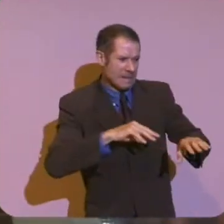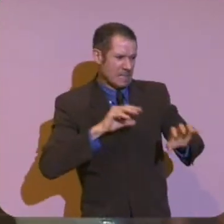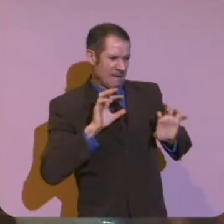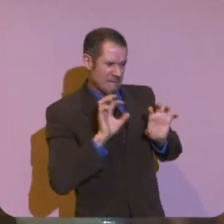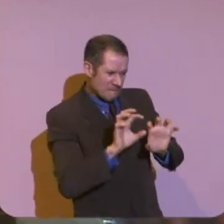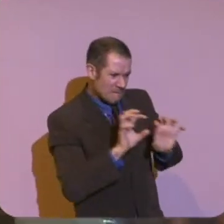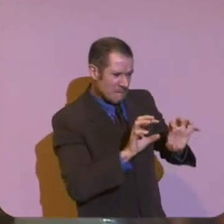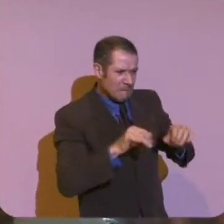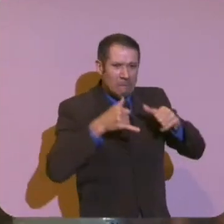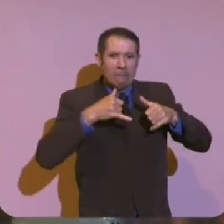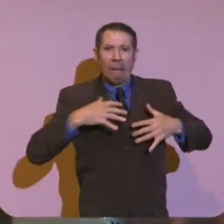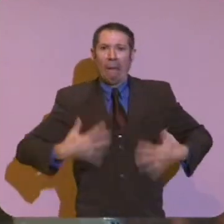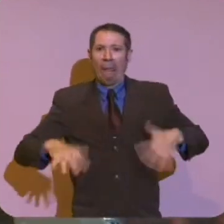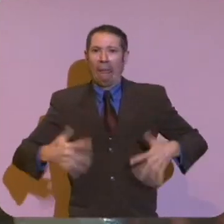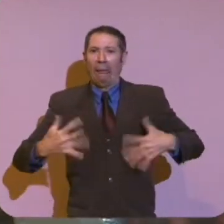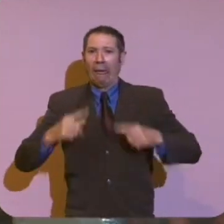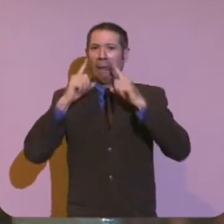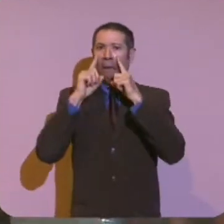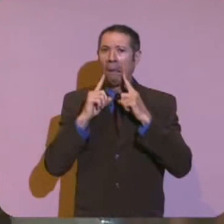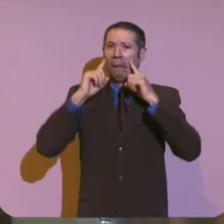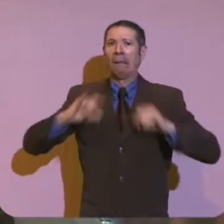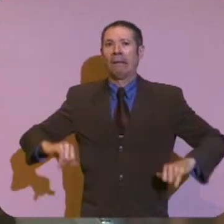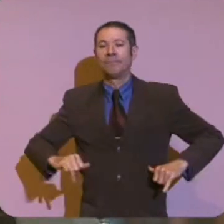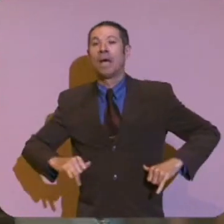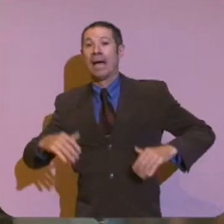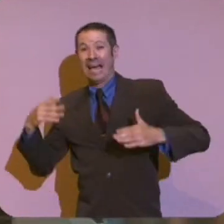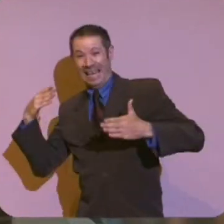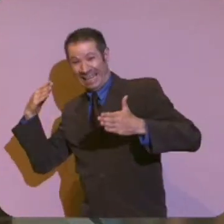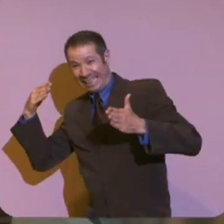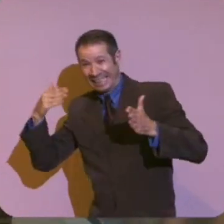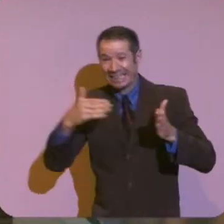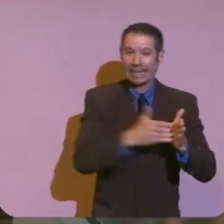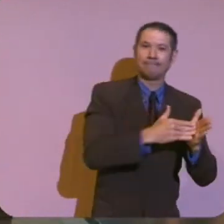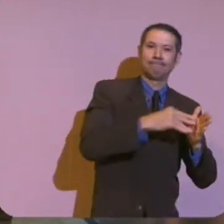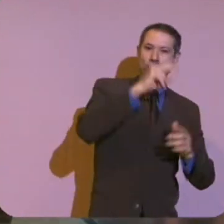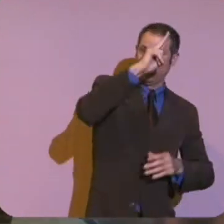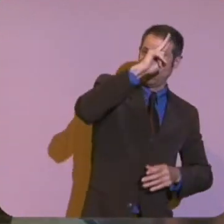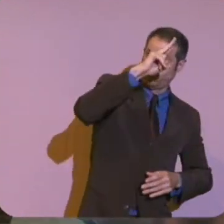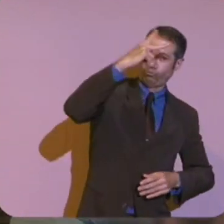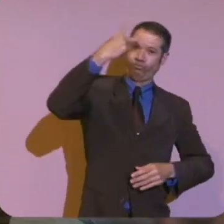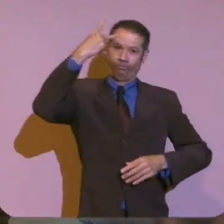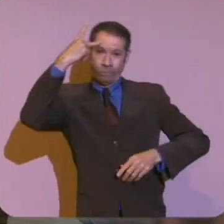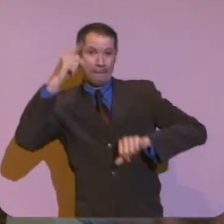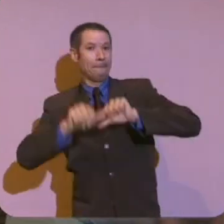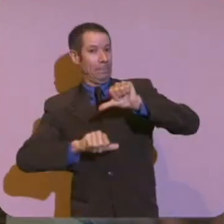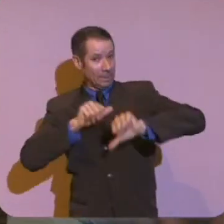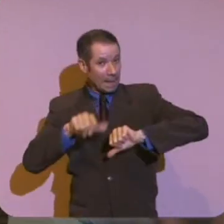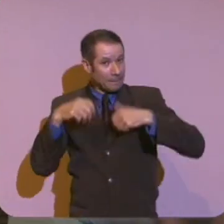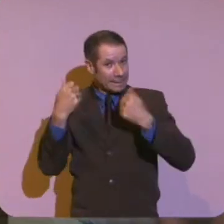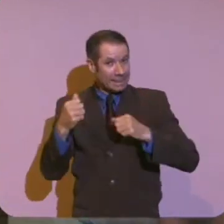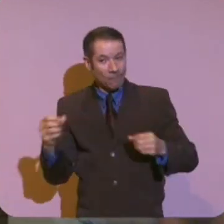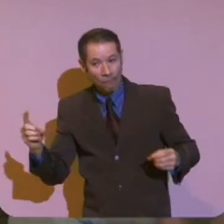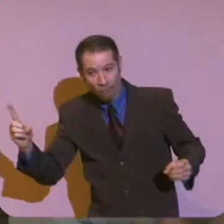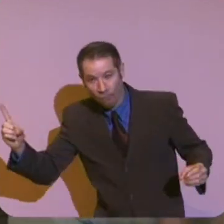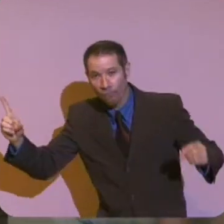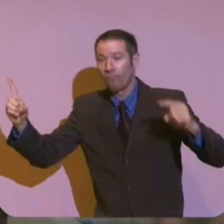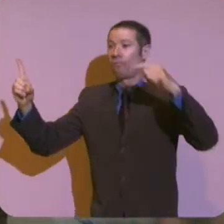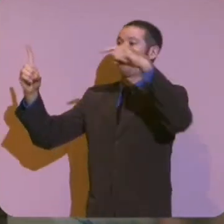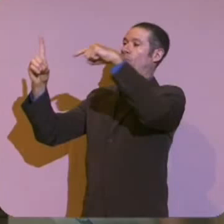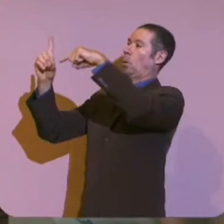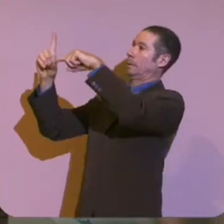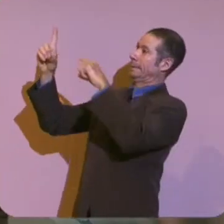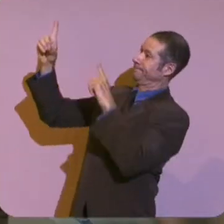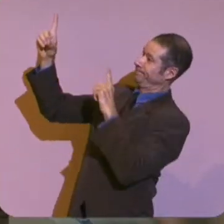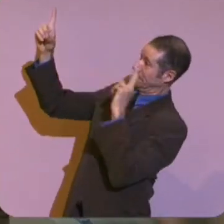sofrer, até que eles pudessem entender que precisavam voltar para o Senhor